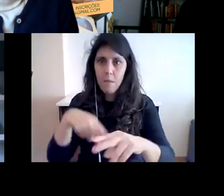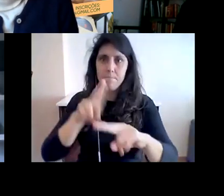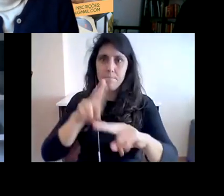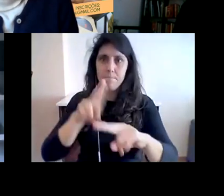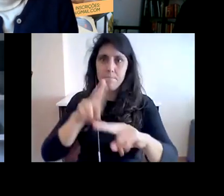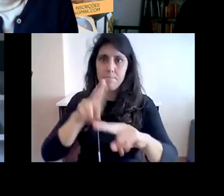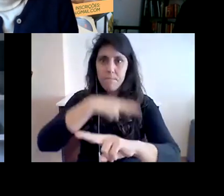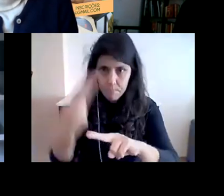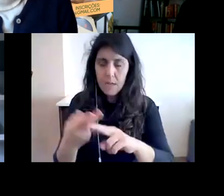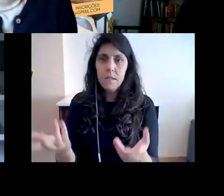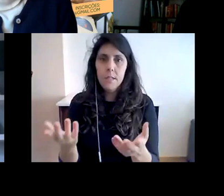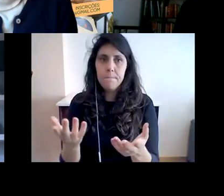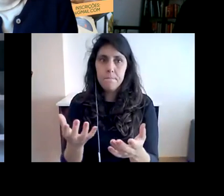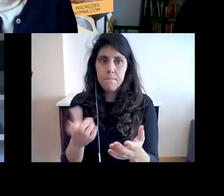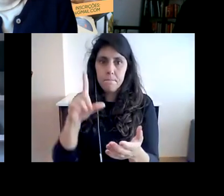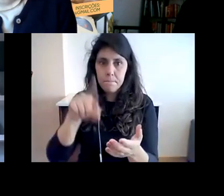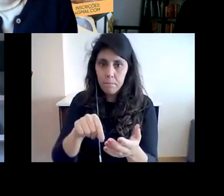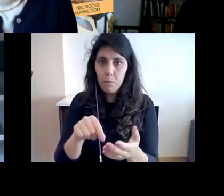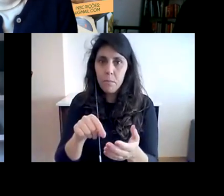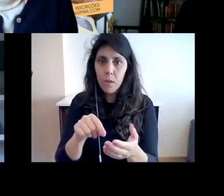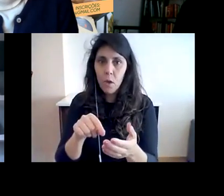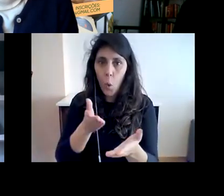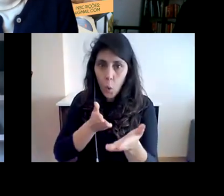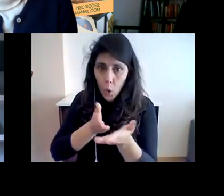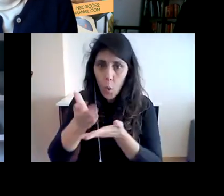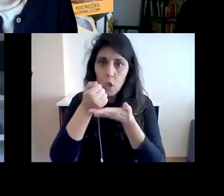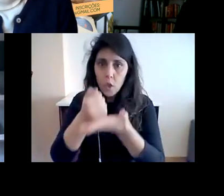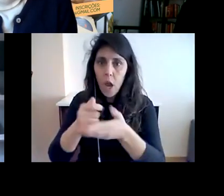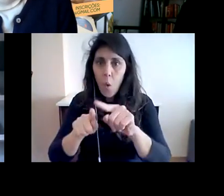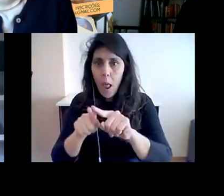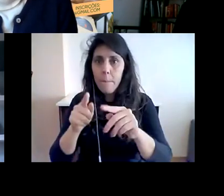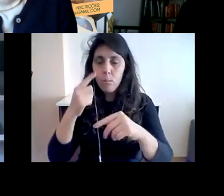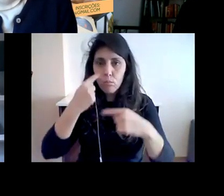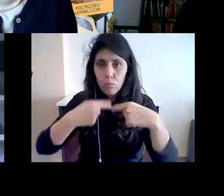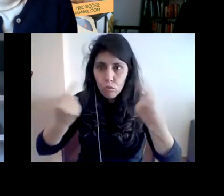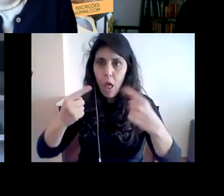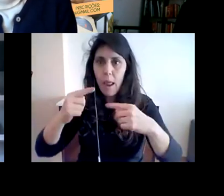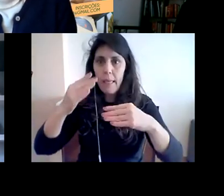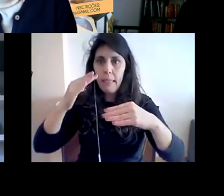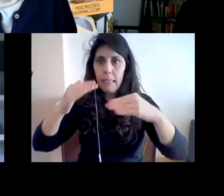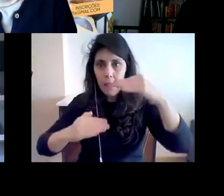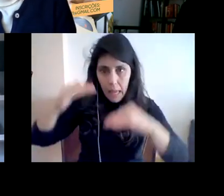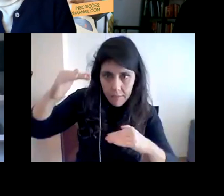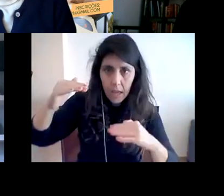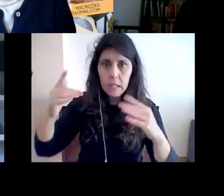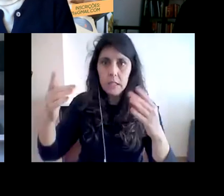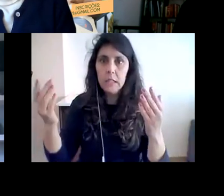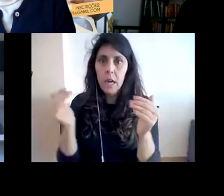para cavar a clivagem e cavar, vamos dizer assim,